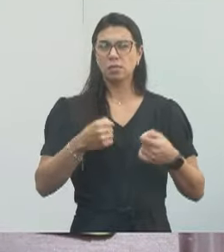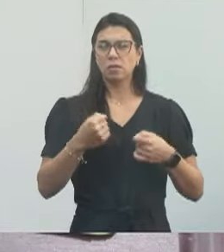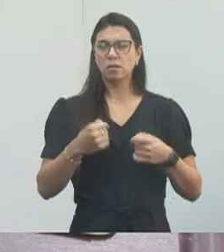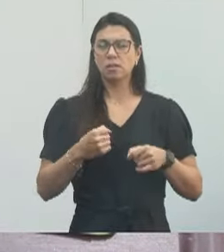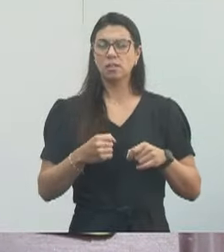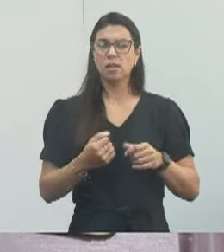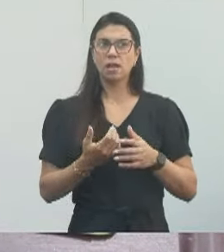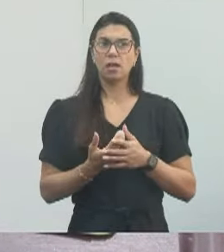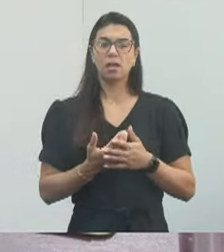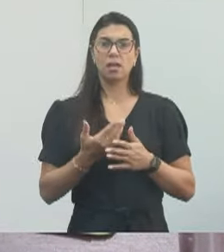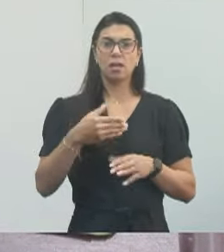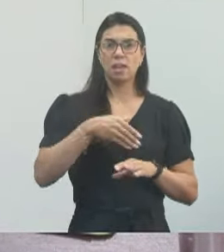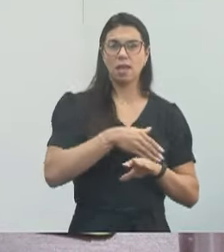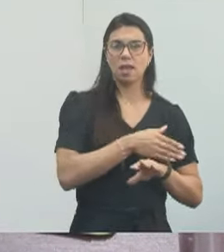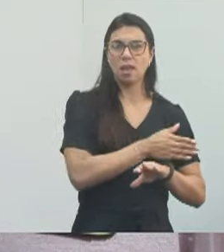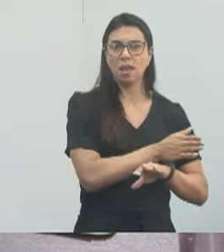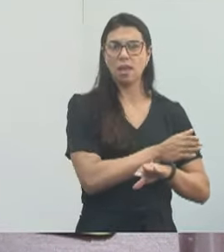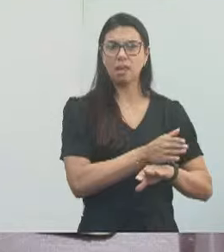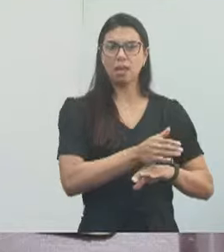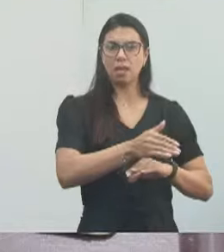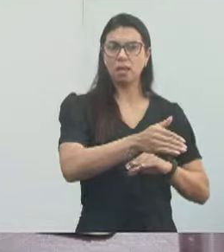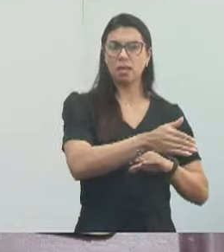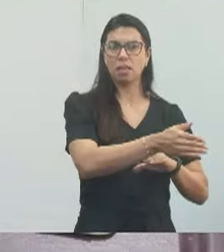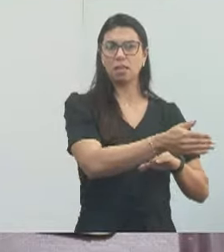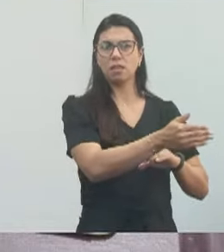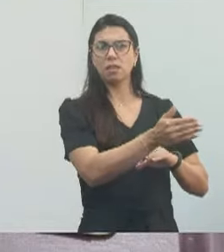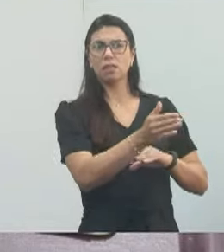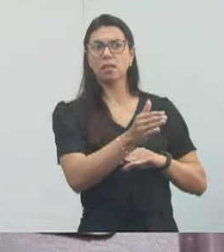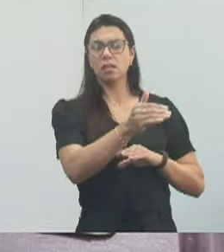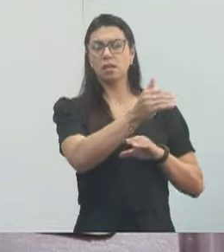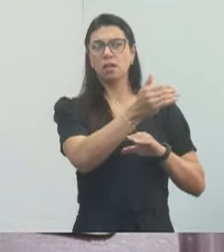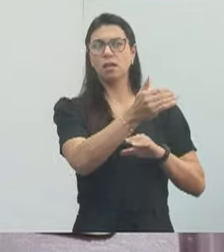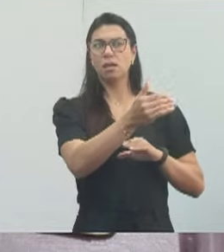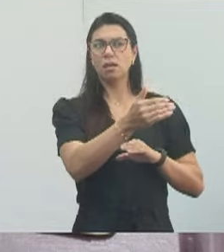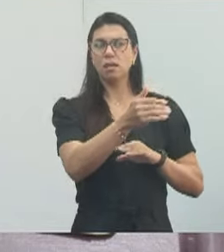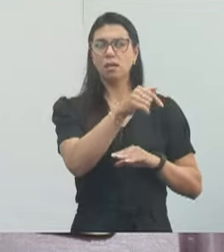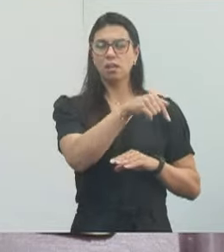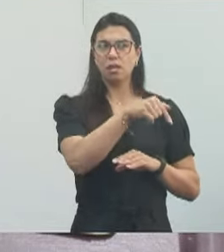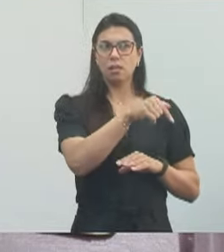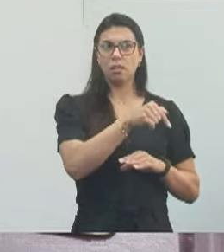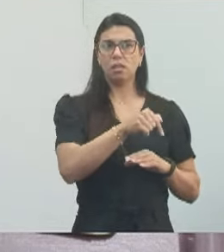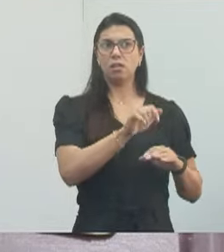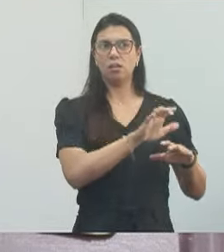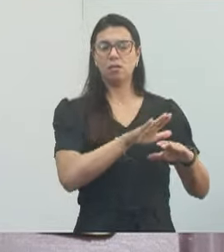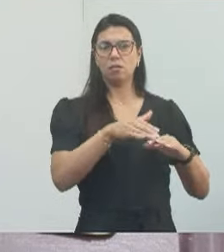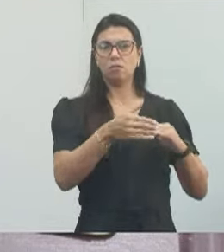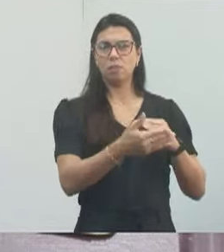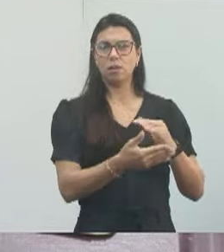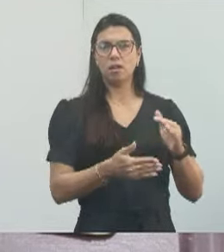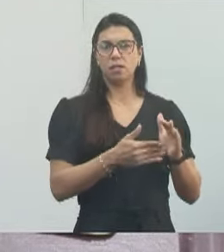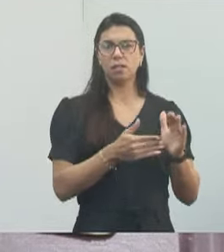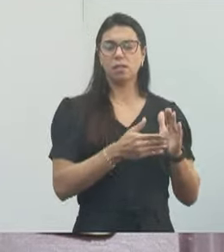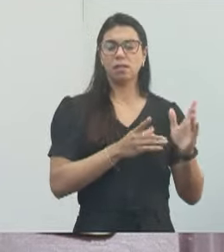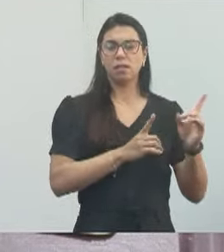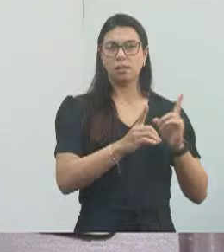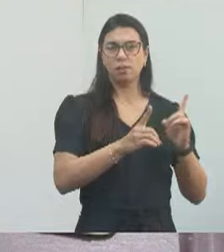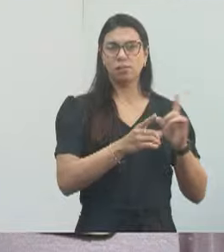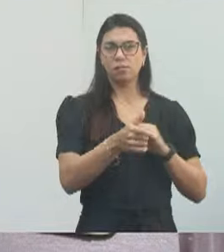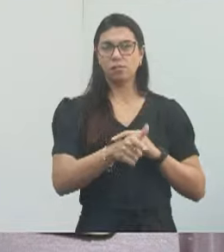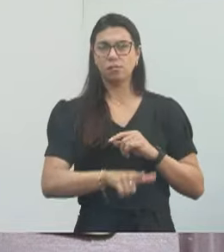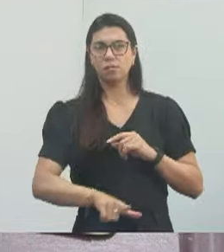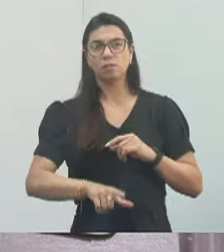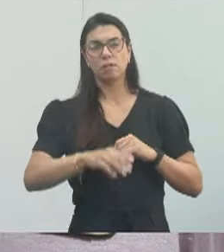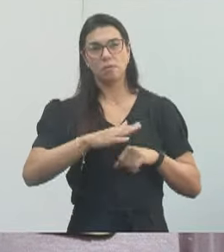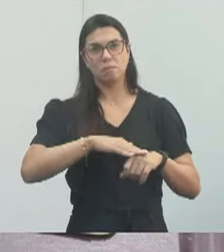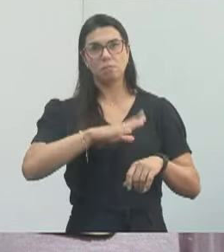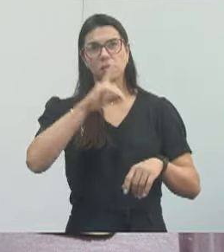passando na frente ali eh do motel indo por trás e para chegar na Dutra novamente Então eu acho que